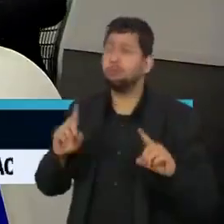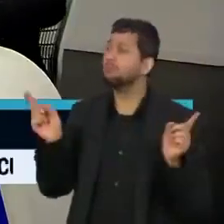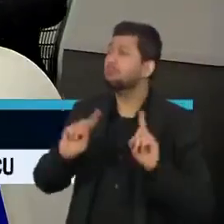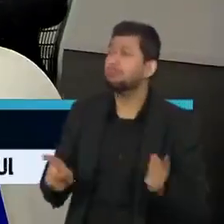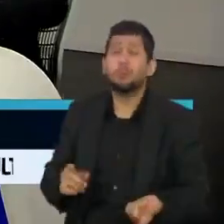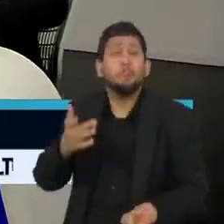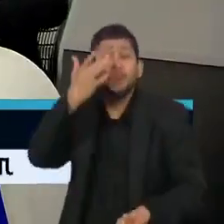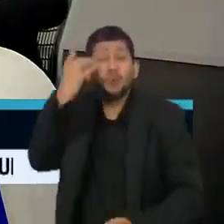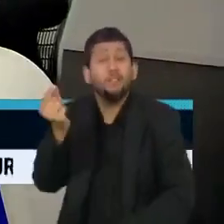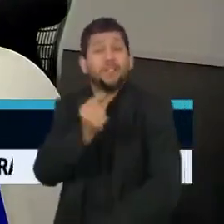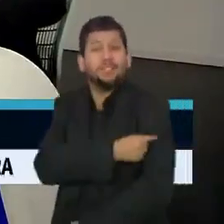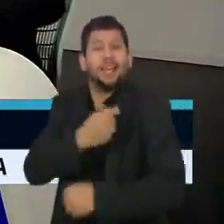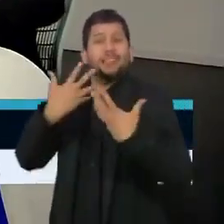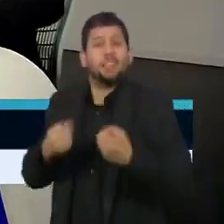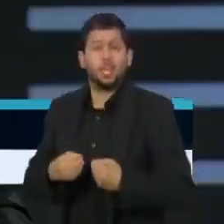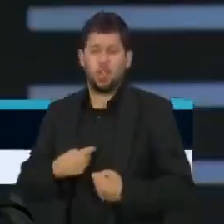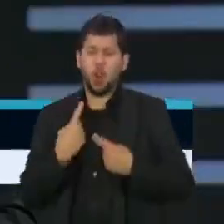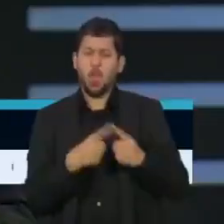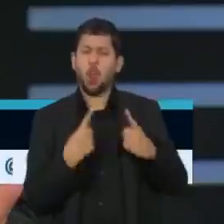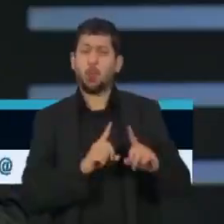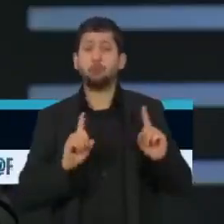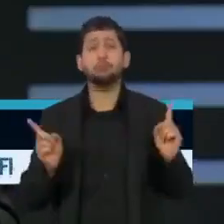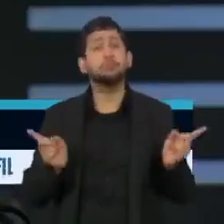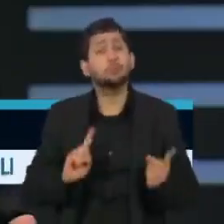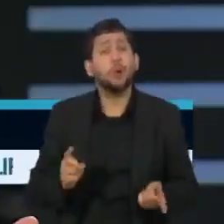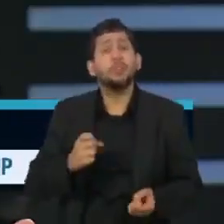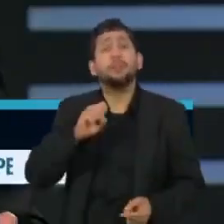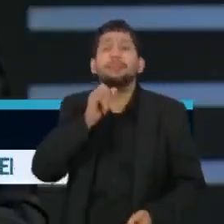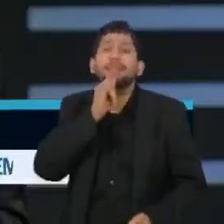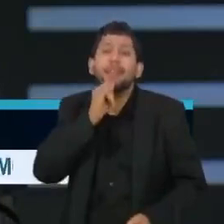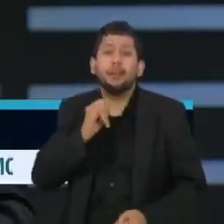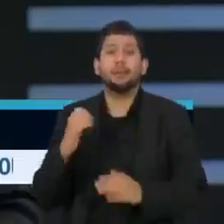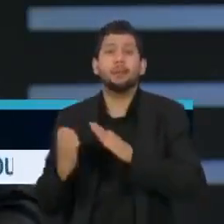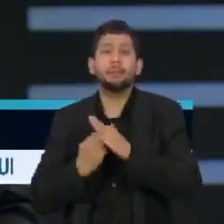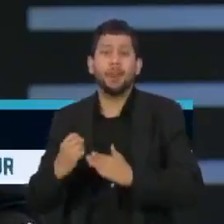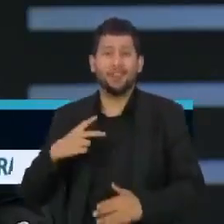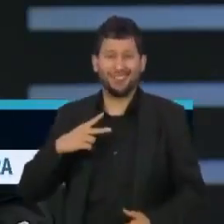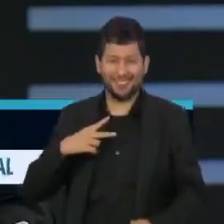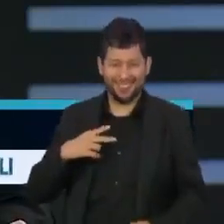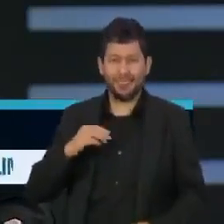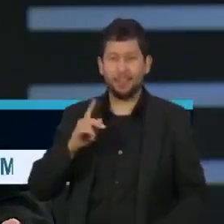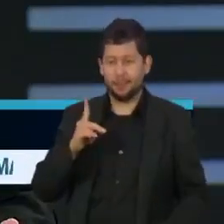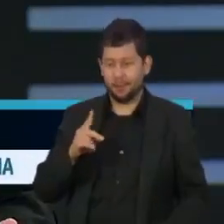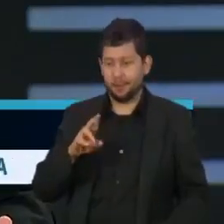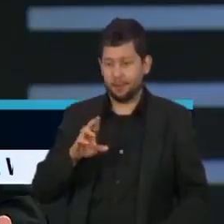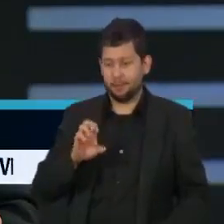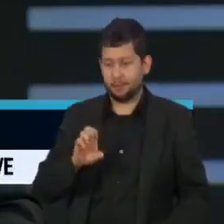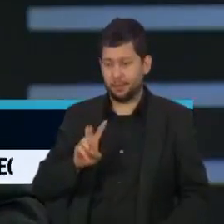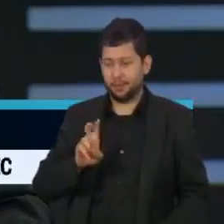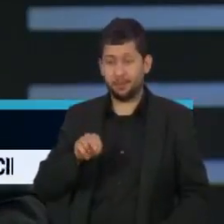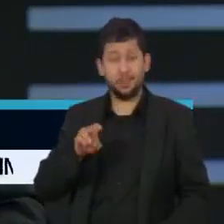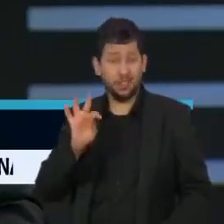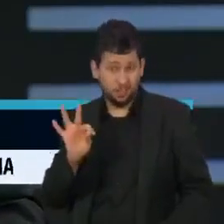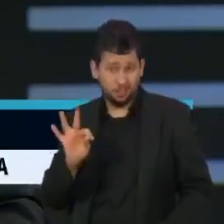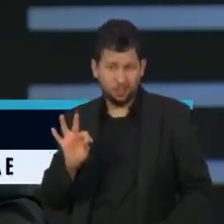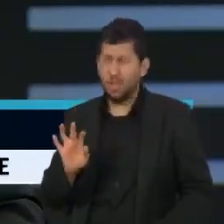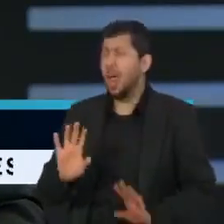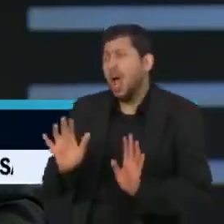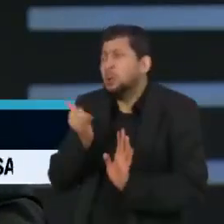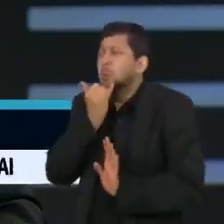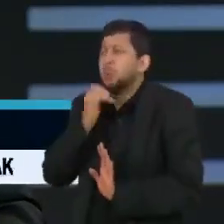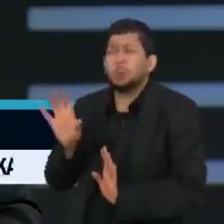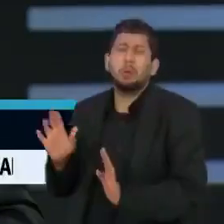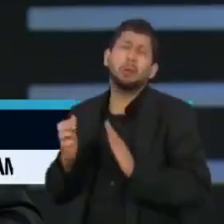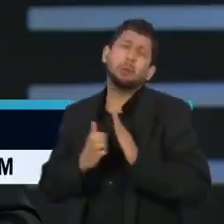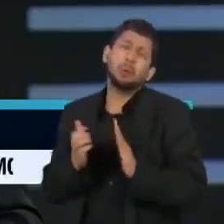criticar quem é fascinado pelo responsável não pode pegar a situação da prevent Senior e passar pano o que acontece nós temos uma responsabilidade